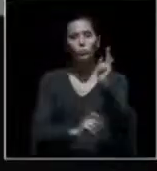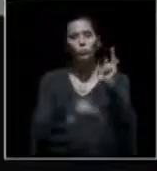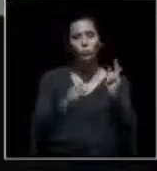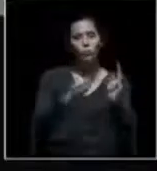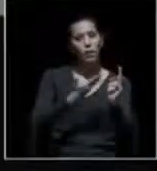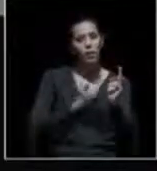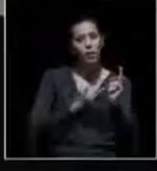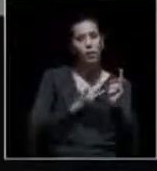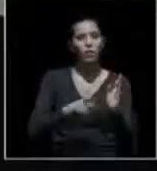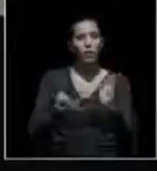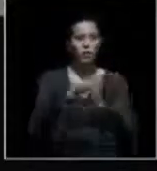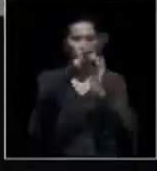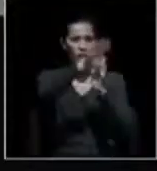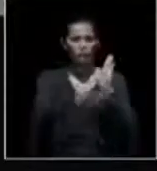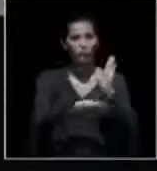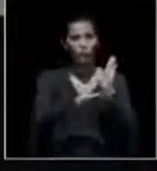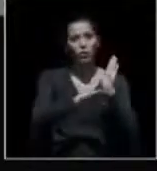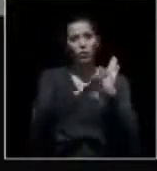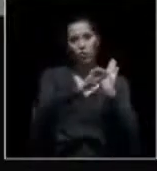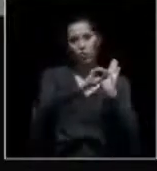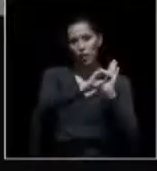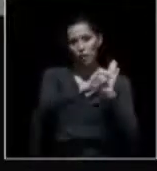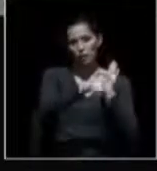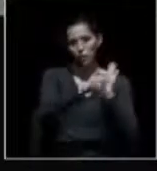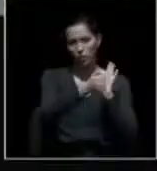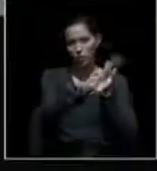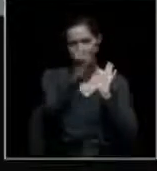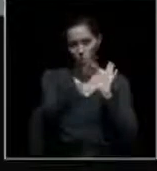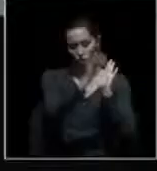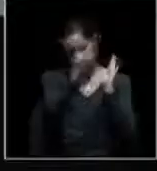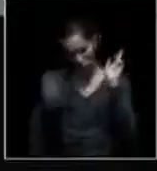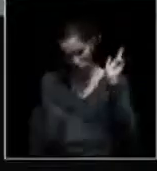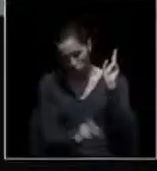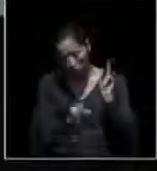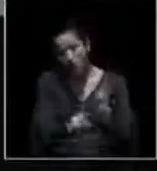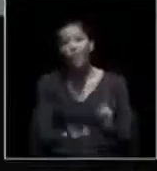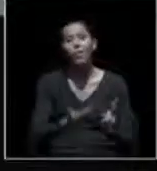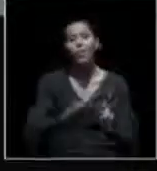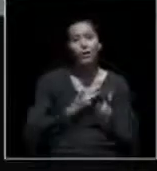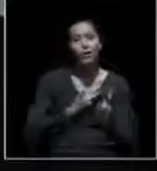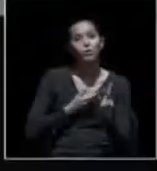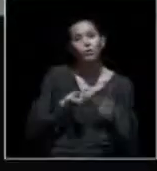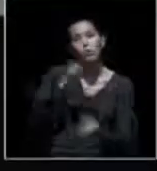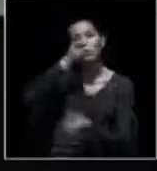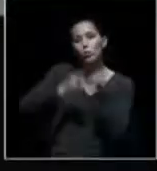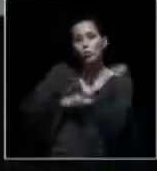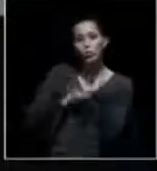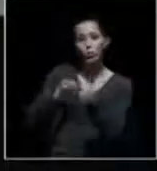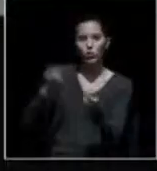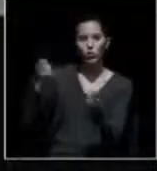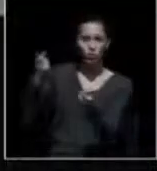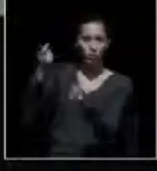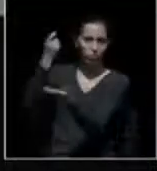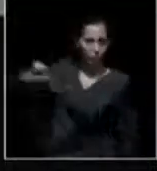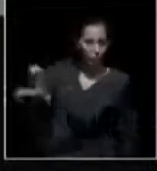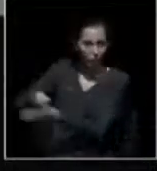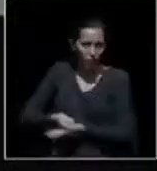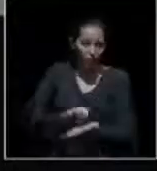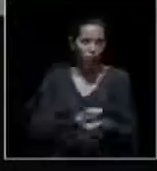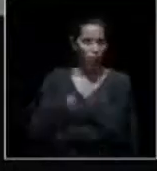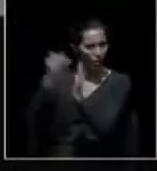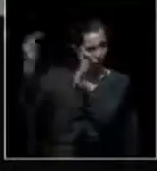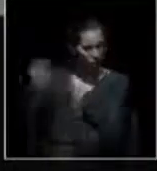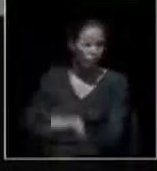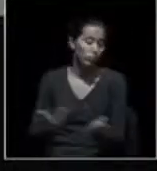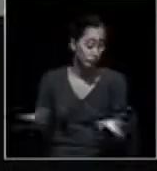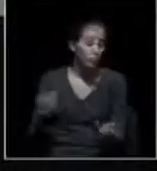dívida legal em 10,5%, tendo também baixado a dívida aos fornecedores, o que é positivo. No